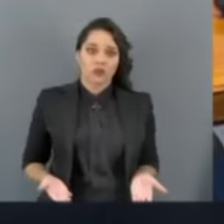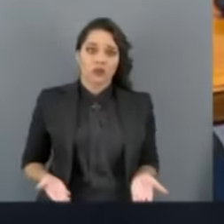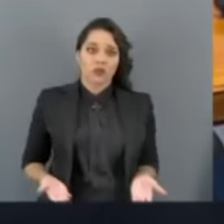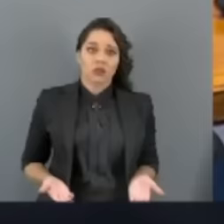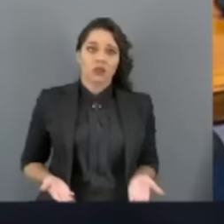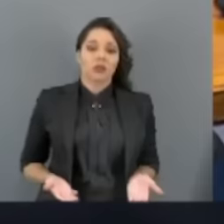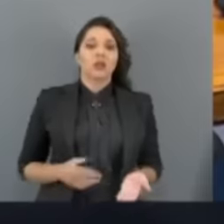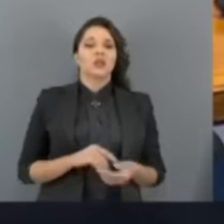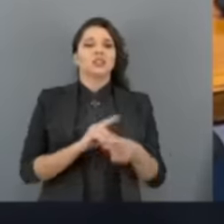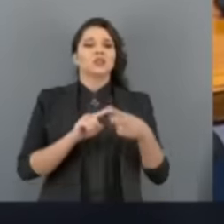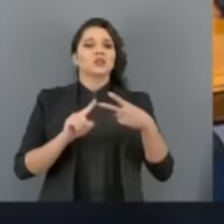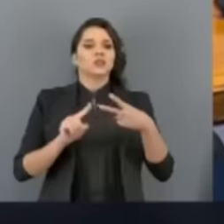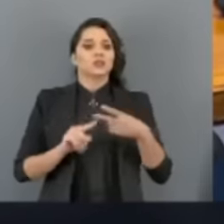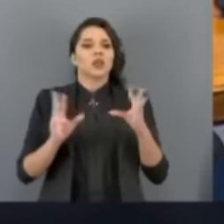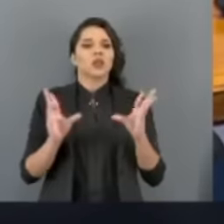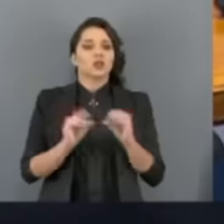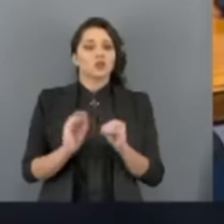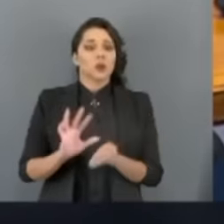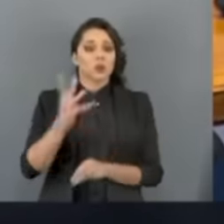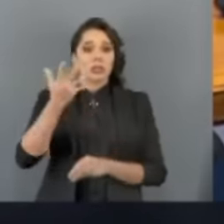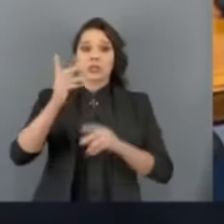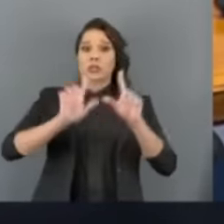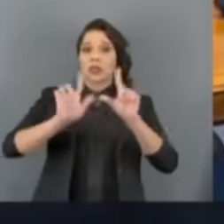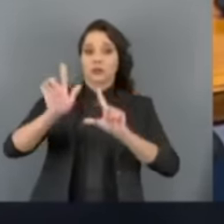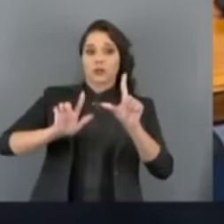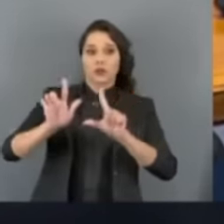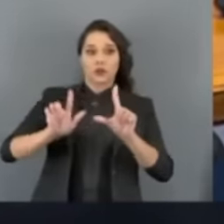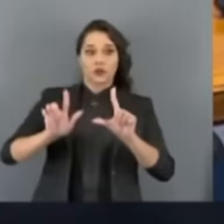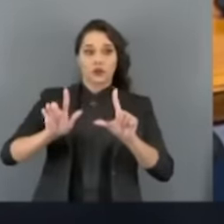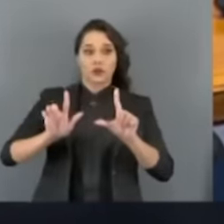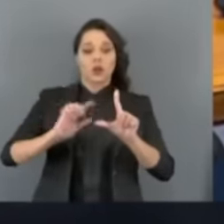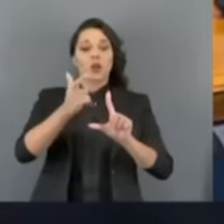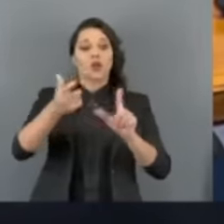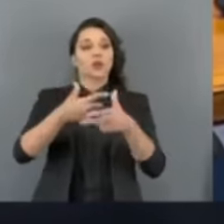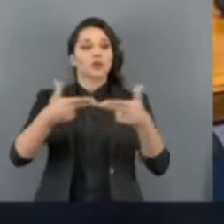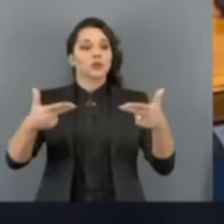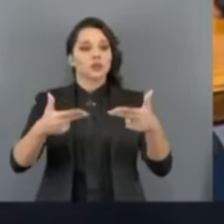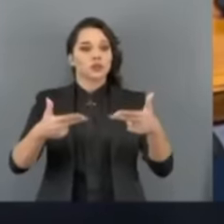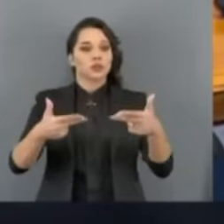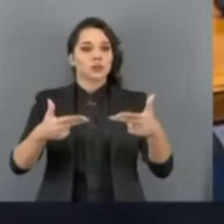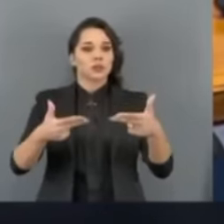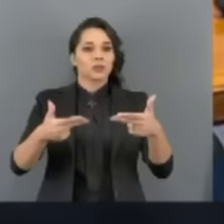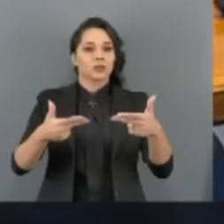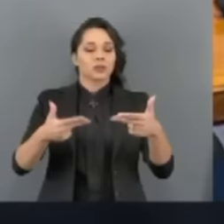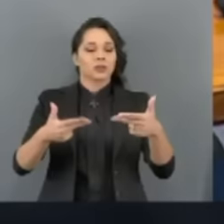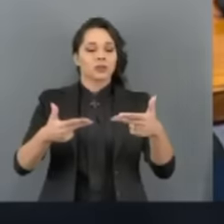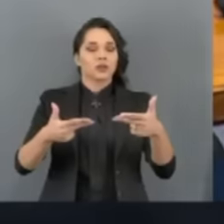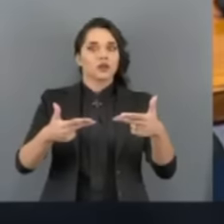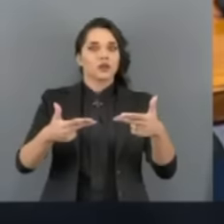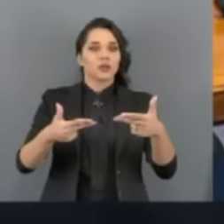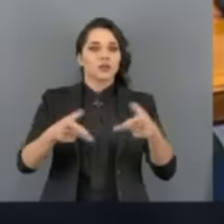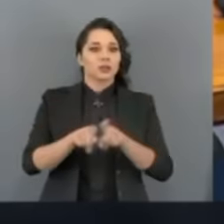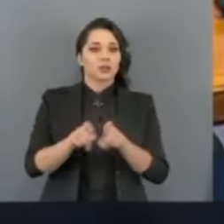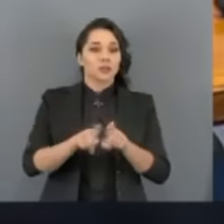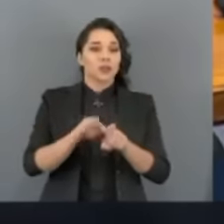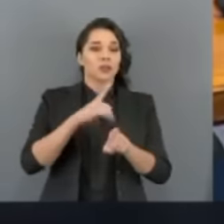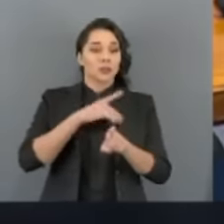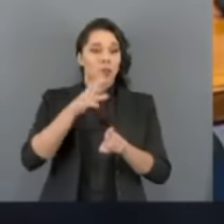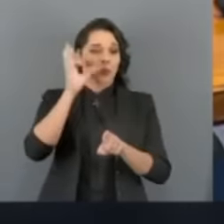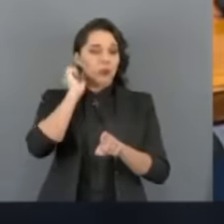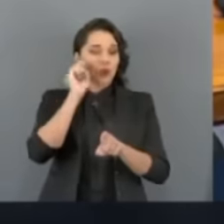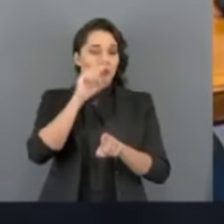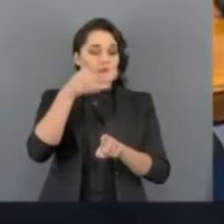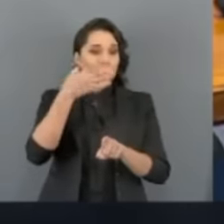mandei um segundo aqui que é o resumo, que é o que está correndo na mídia aí. Aqui, ó. E outro. Outra coisa, Cleitinho, que nós estamos levantando, e até mais tarde eu já tenho essa informação para te